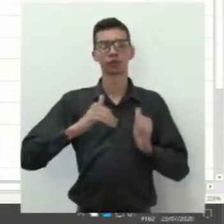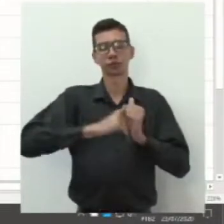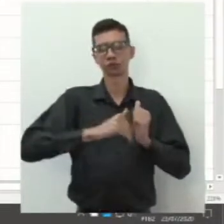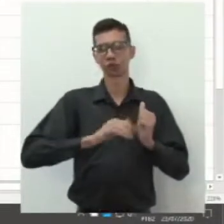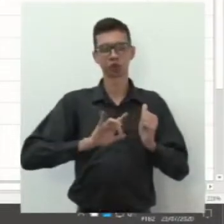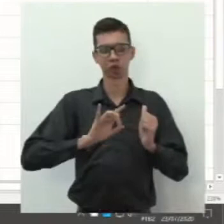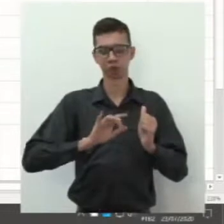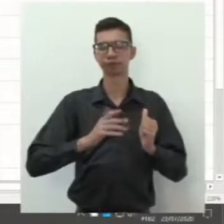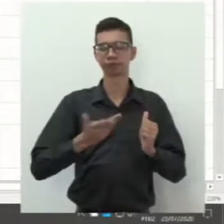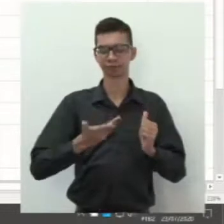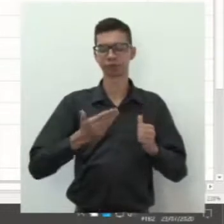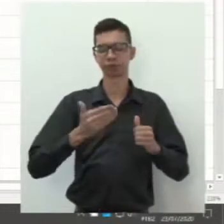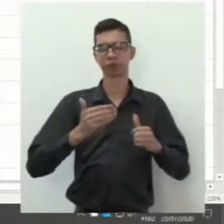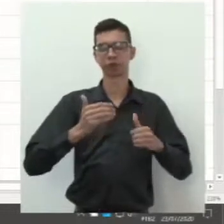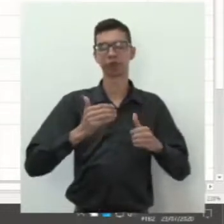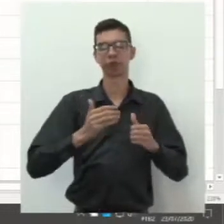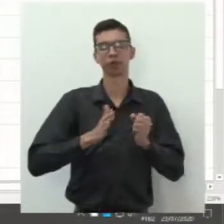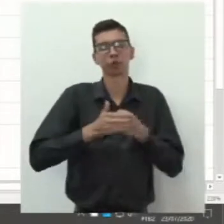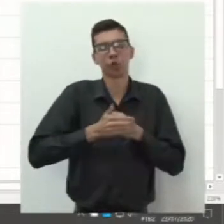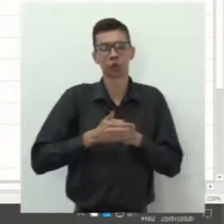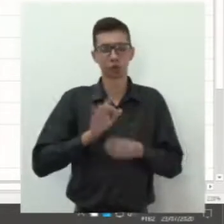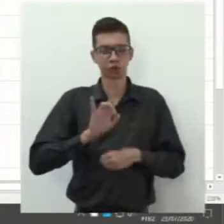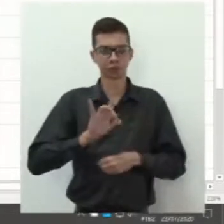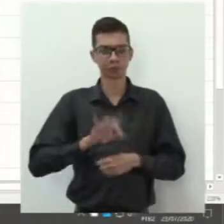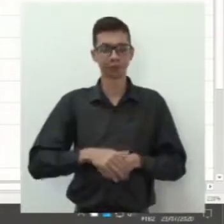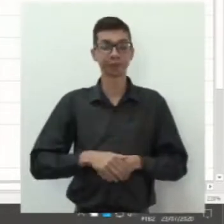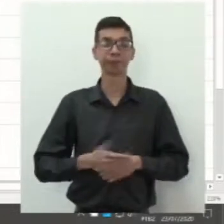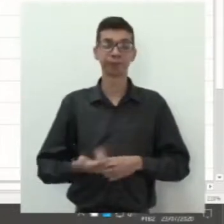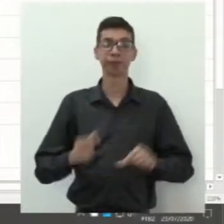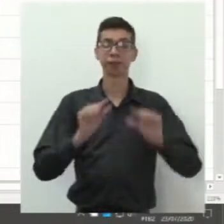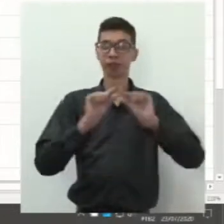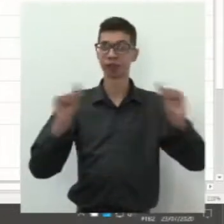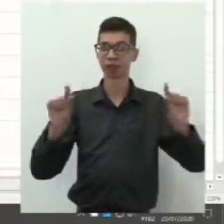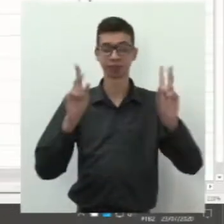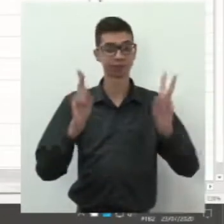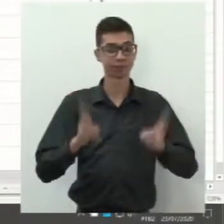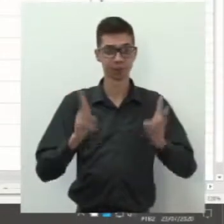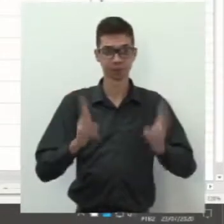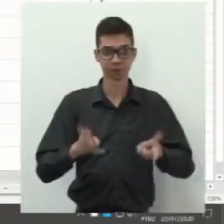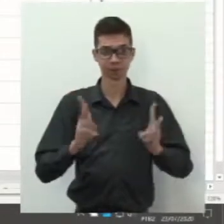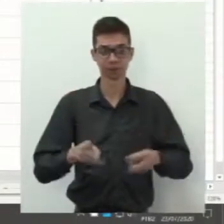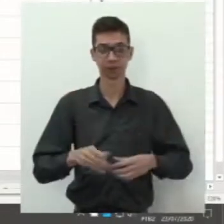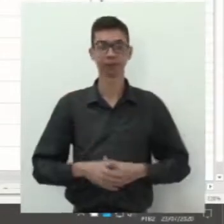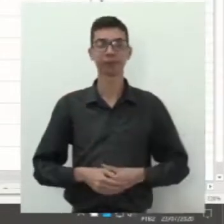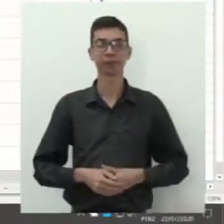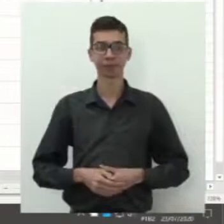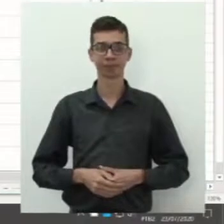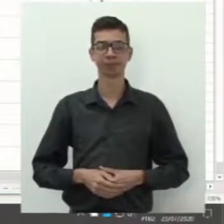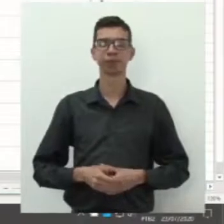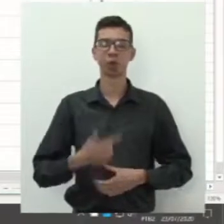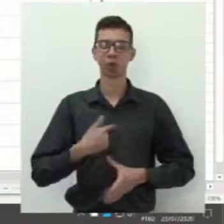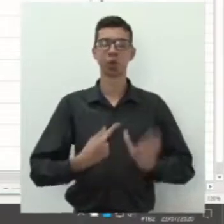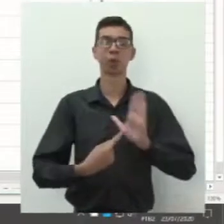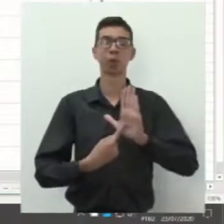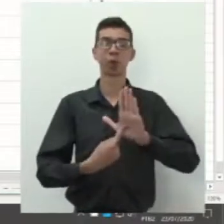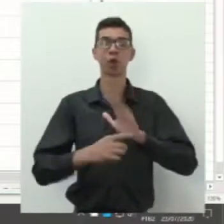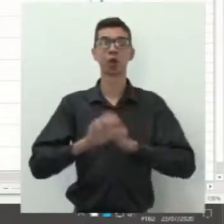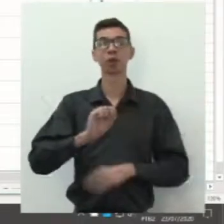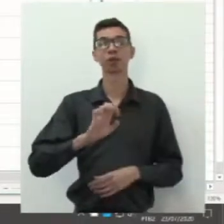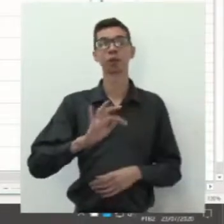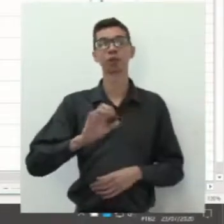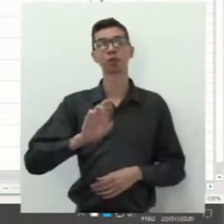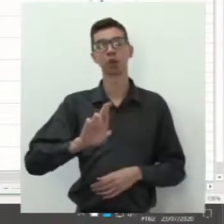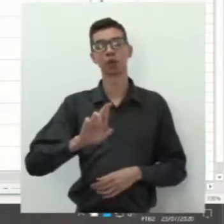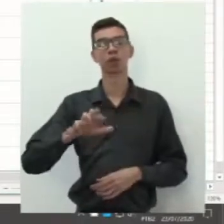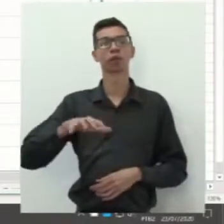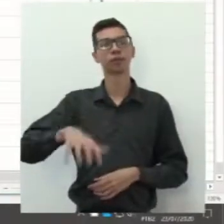aqui, ó, tá vendo? As linhas, elas até se mantêm. Então, eu estou mostrando aqui, ó, setor 3, 5 e 8, ó, linha 4, 6